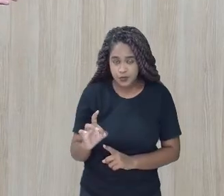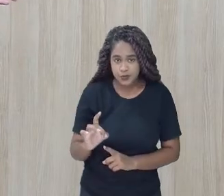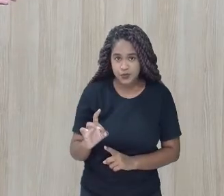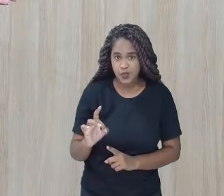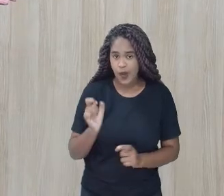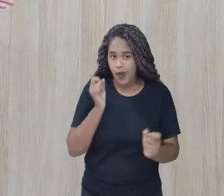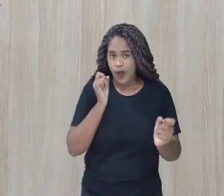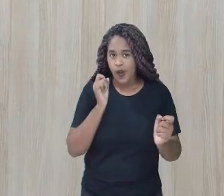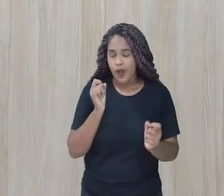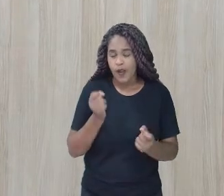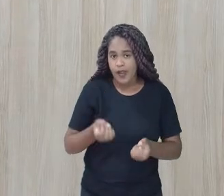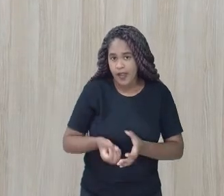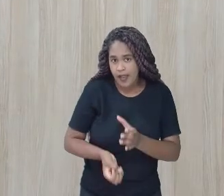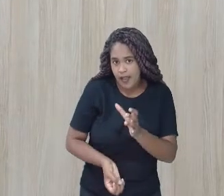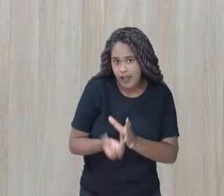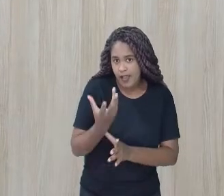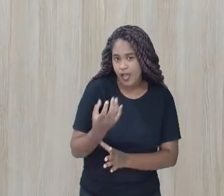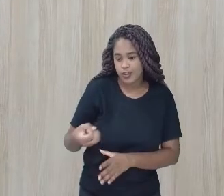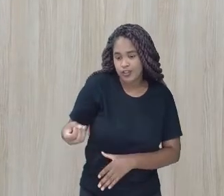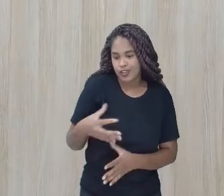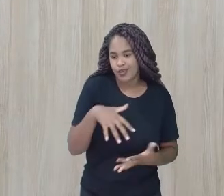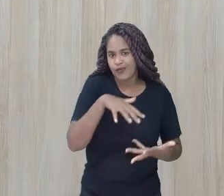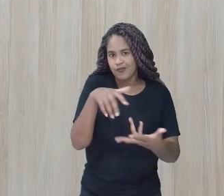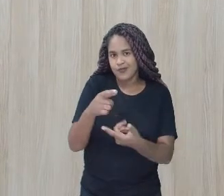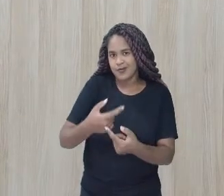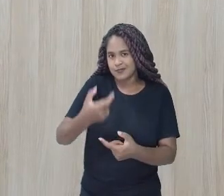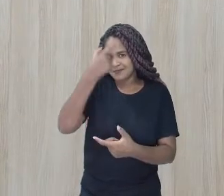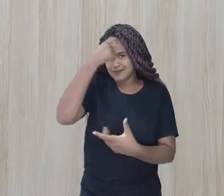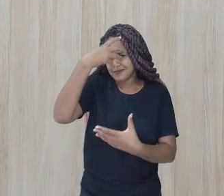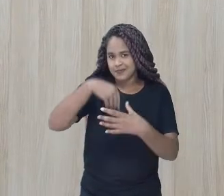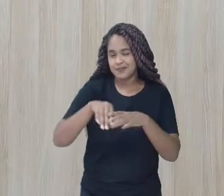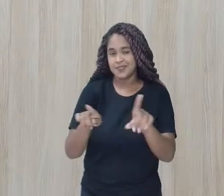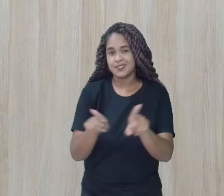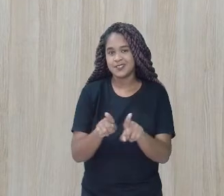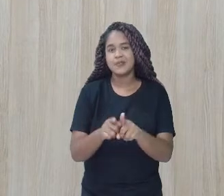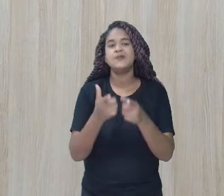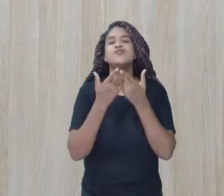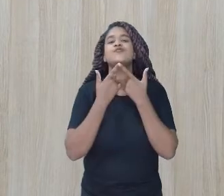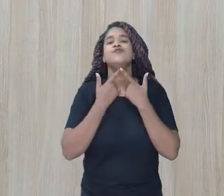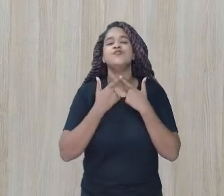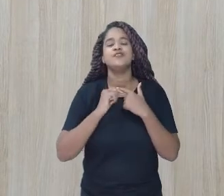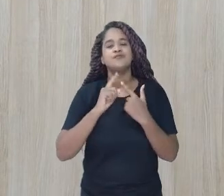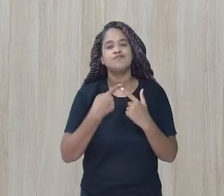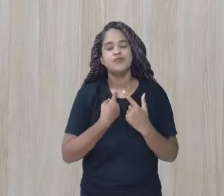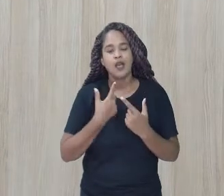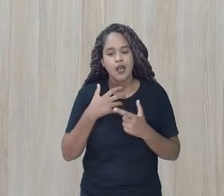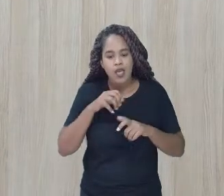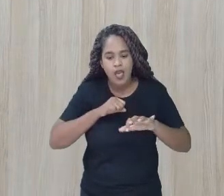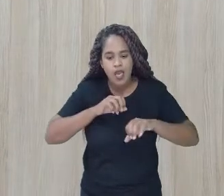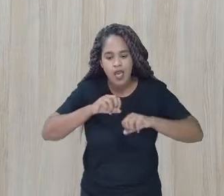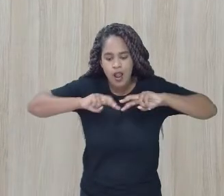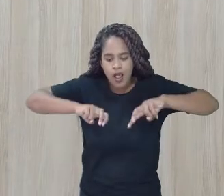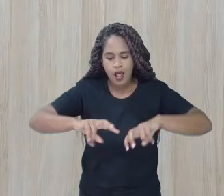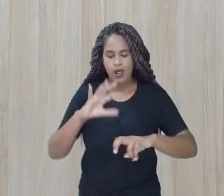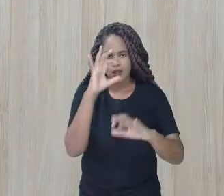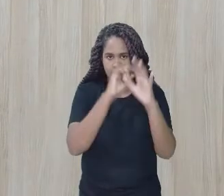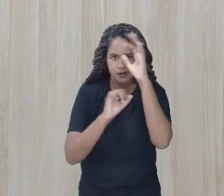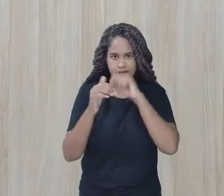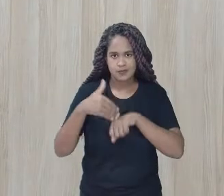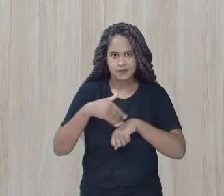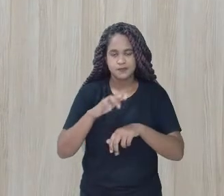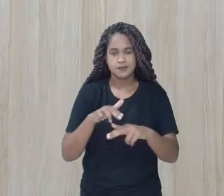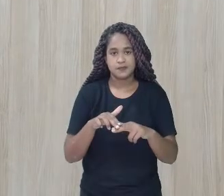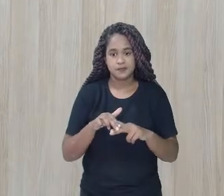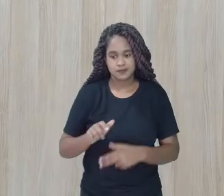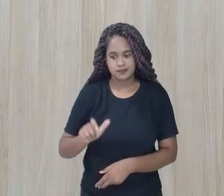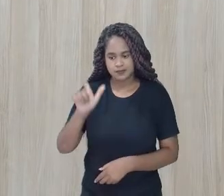novas realidades, mas também no nosso desejo de querer saber cada vez mais, minha gente. E é isso que acometeu o Montag.